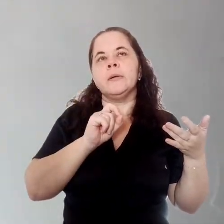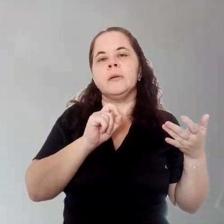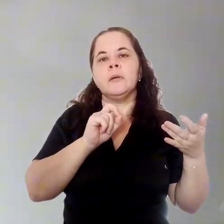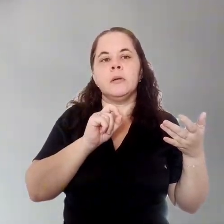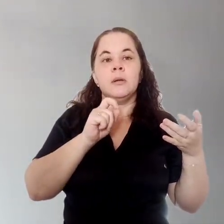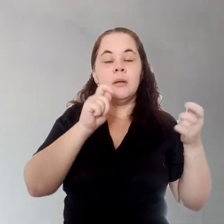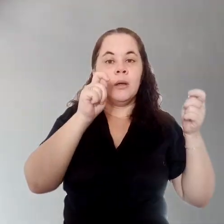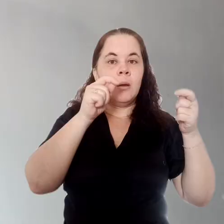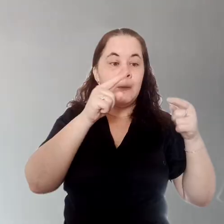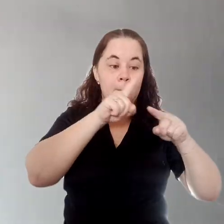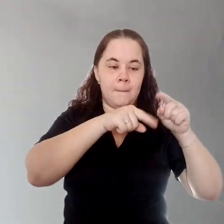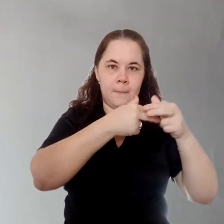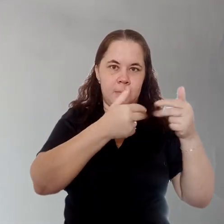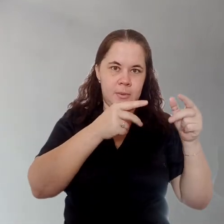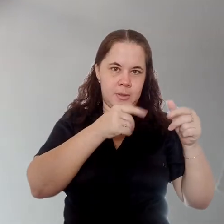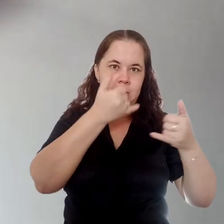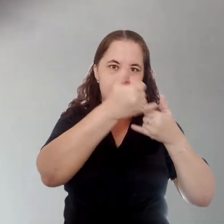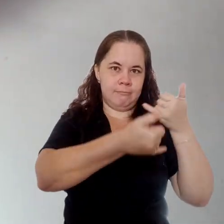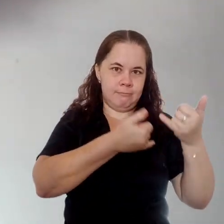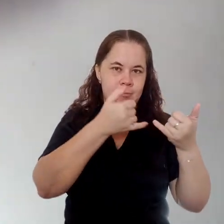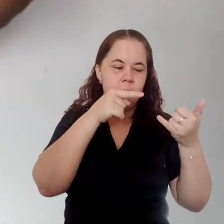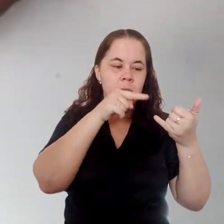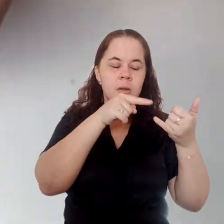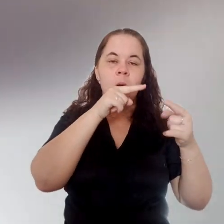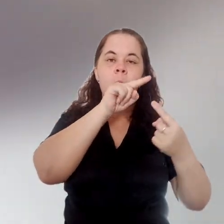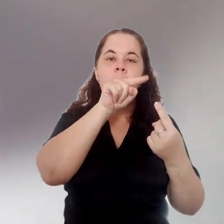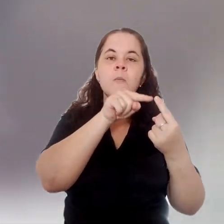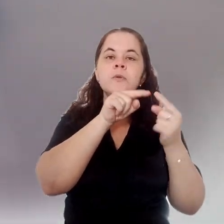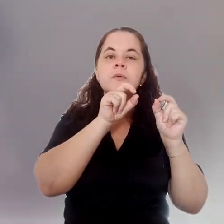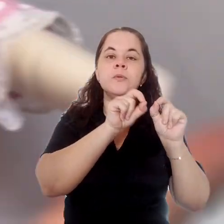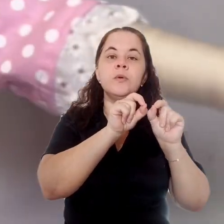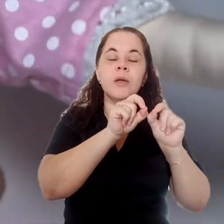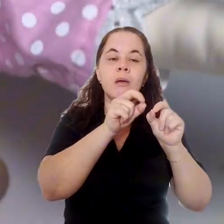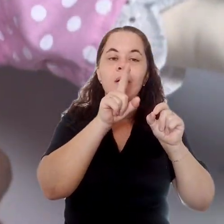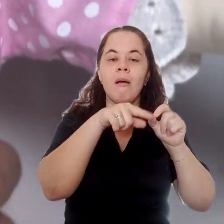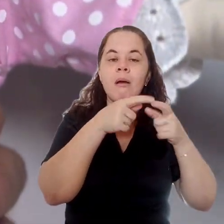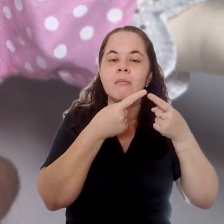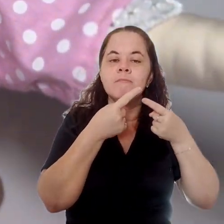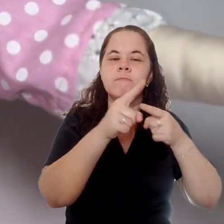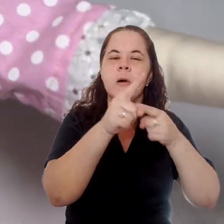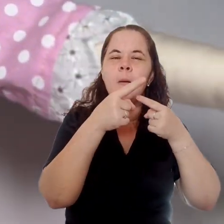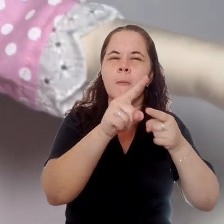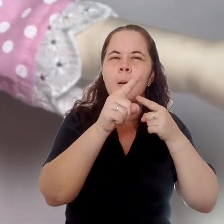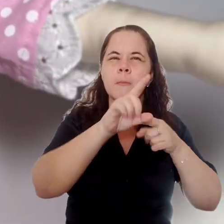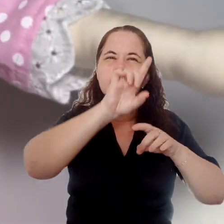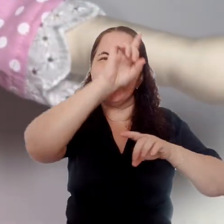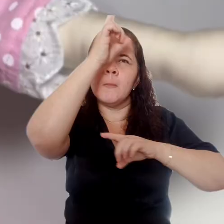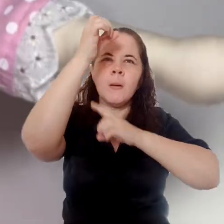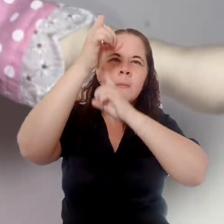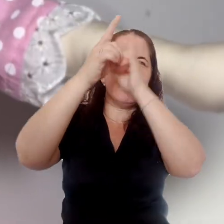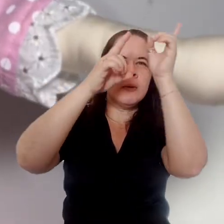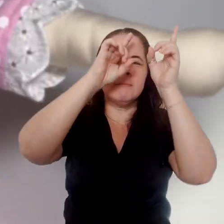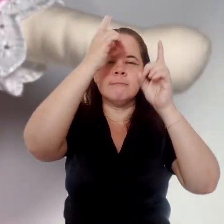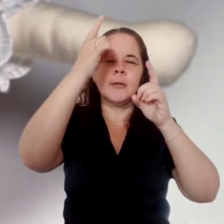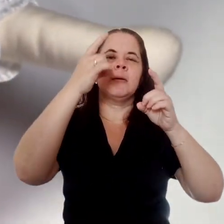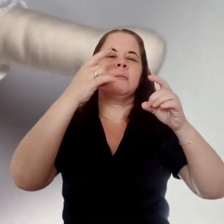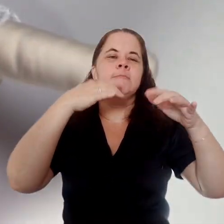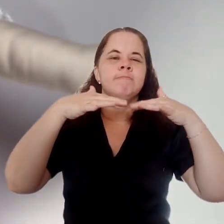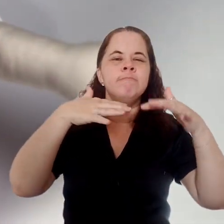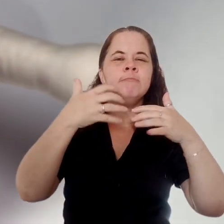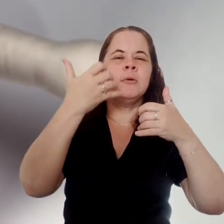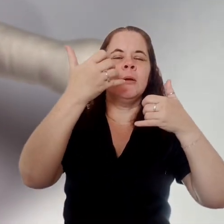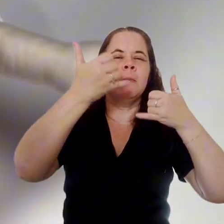inventiva, a função de estimular a imaginação, o aprendizado e a criatividade na criança,